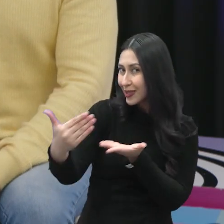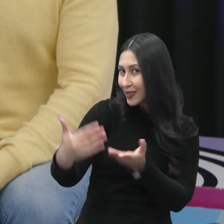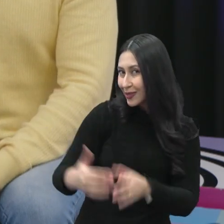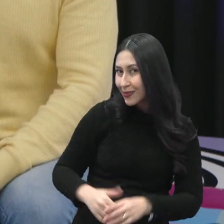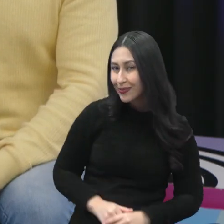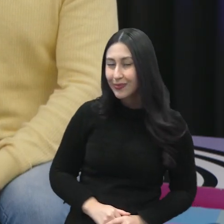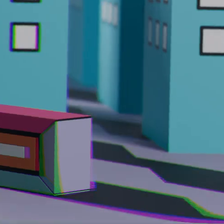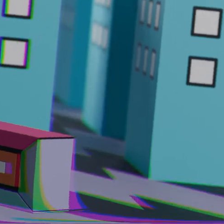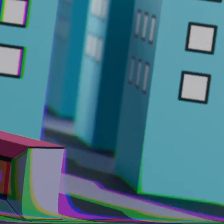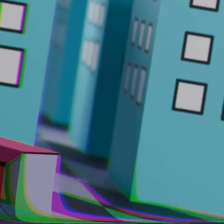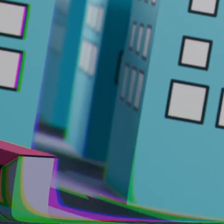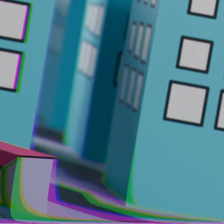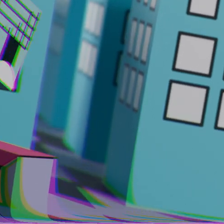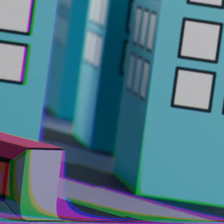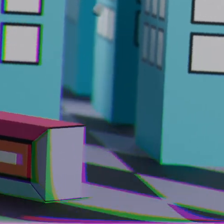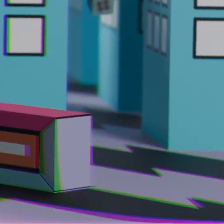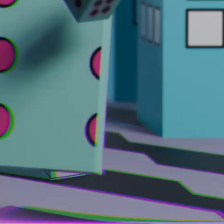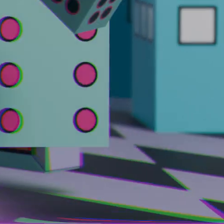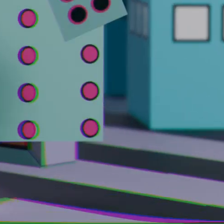só começando.